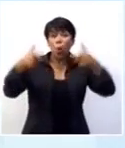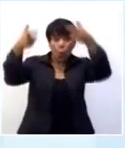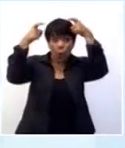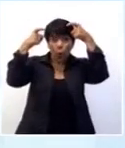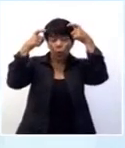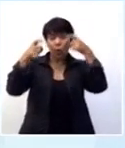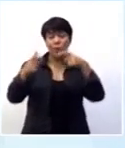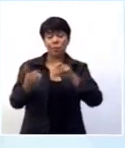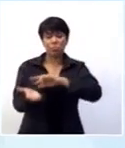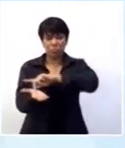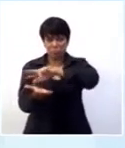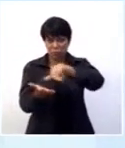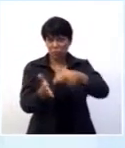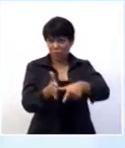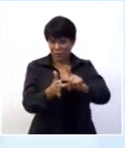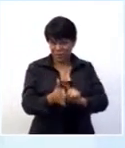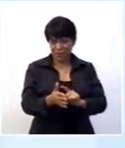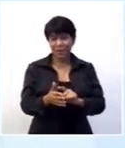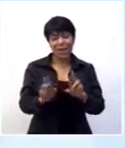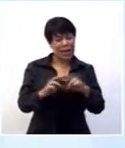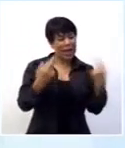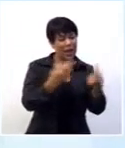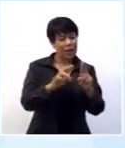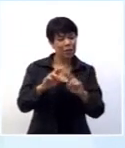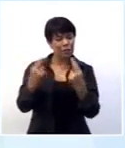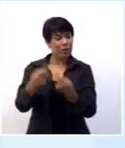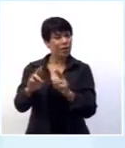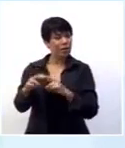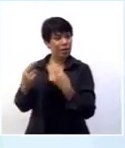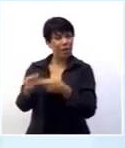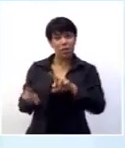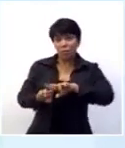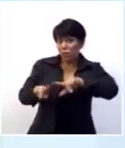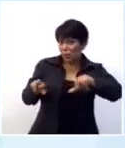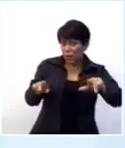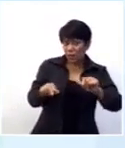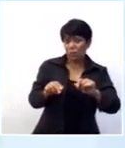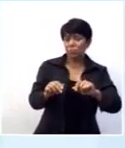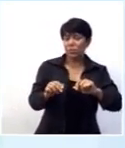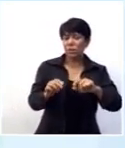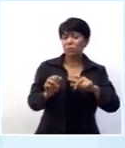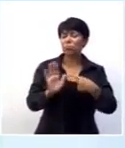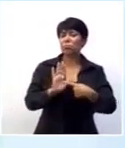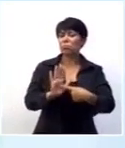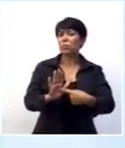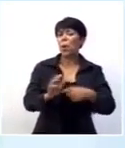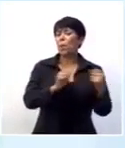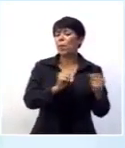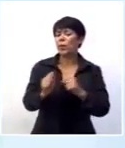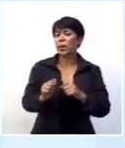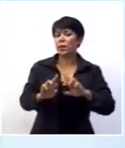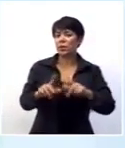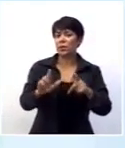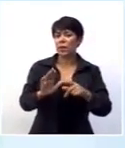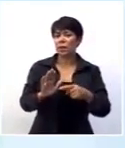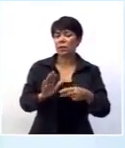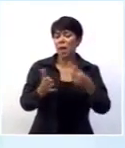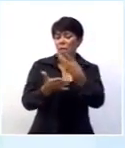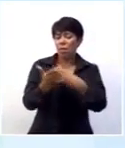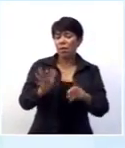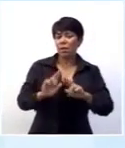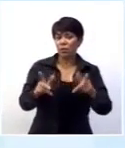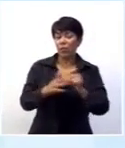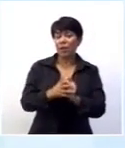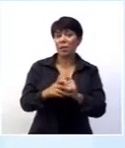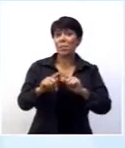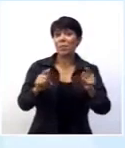região do Egito, lembra que a gente falou, eram reinos diferentes, tinha uma coroa própria, um símbolo de poder. E ele vai unificar.